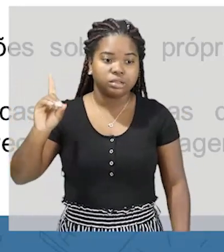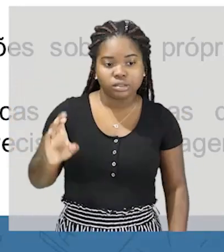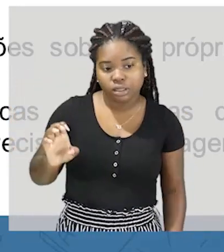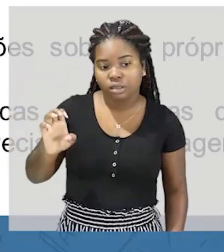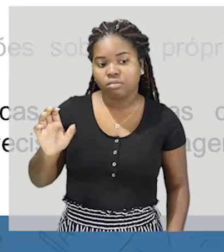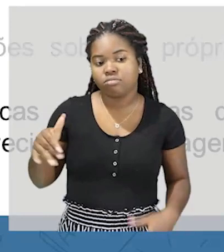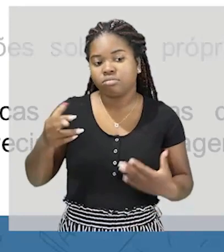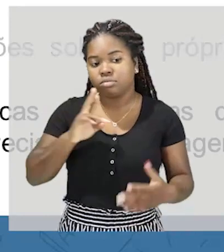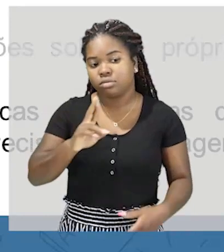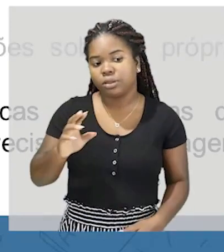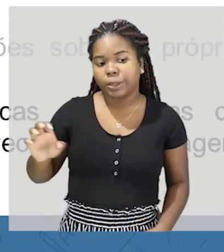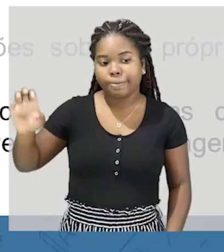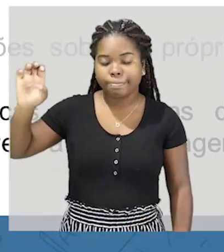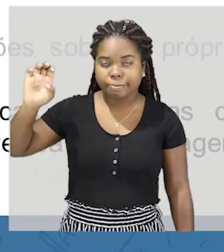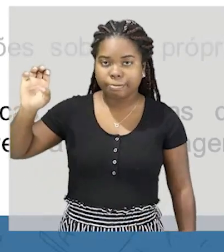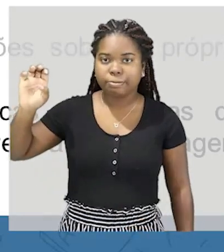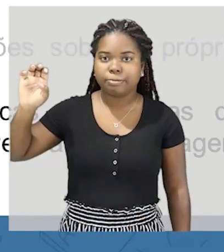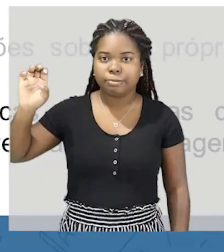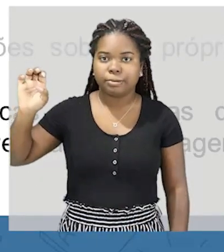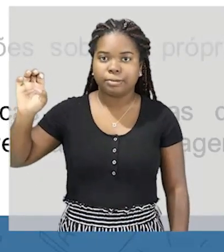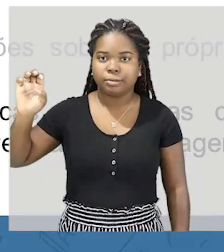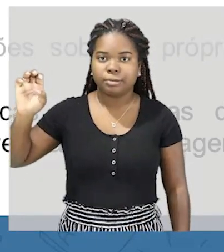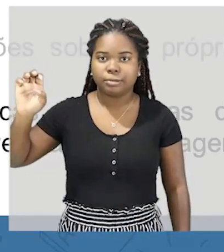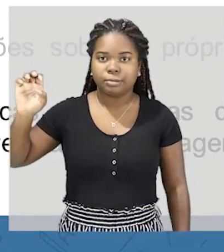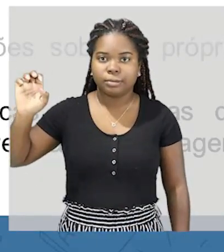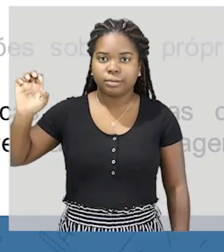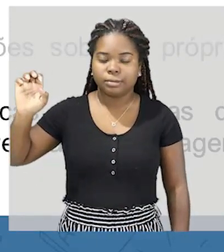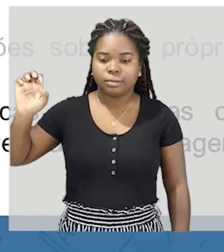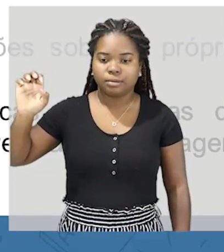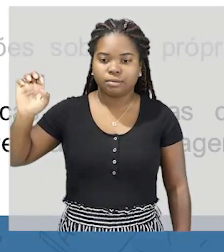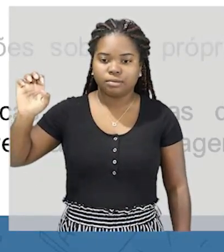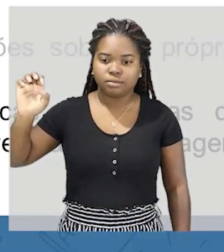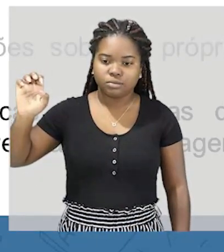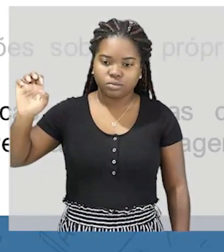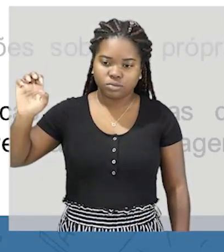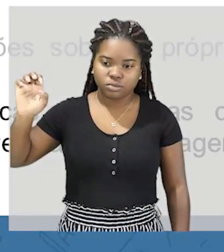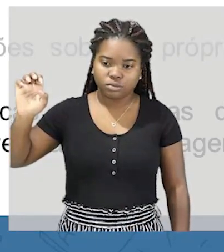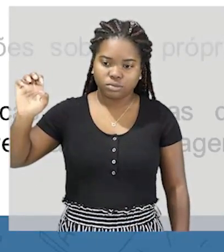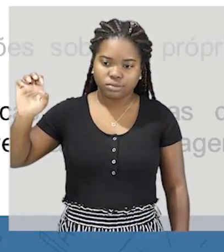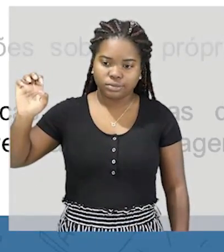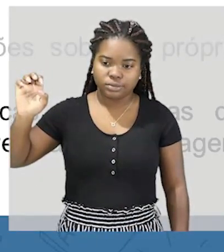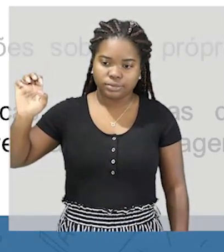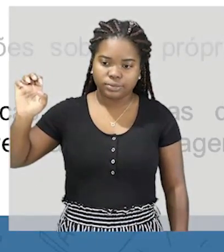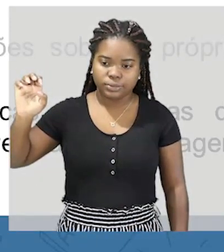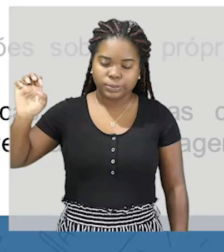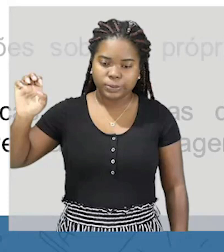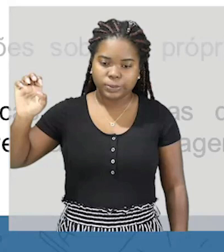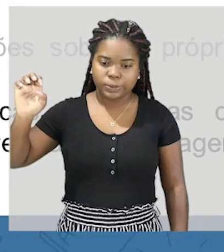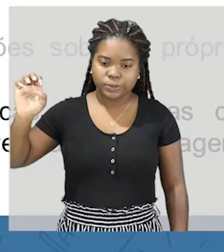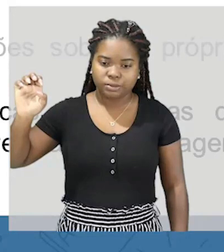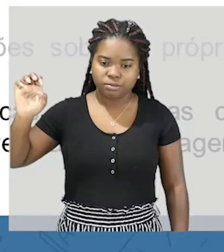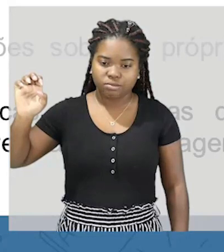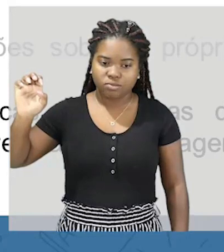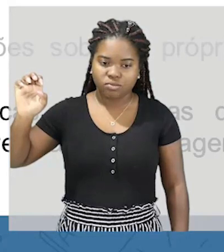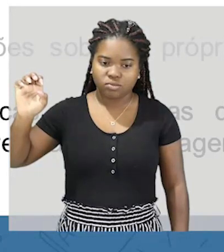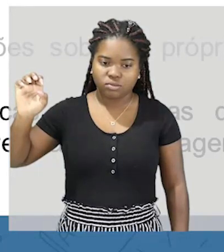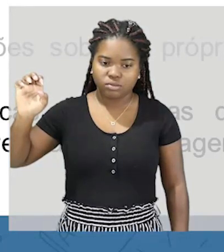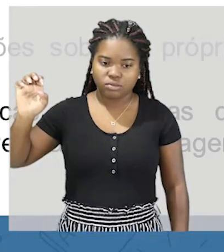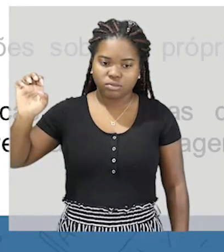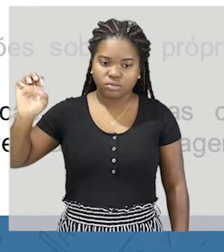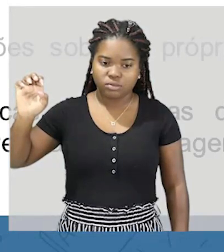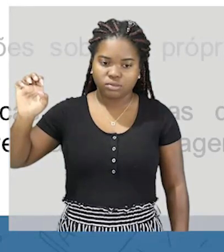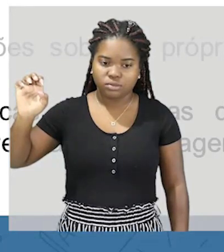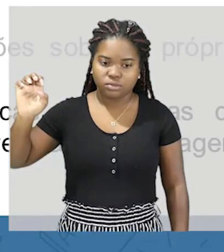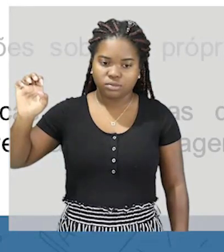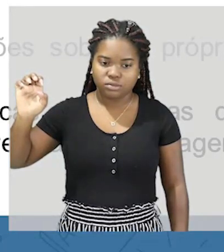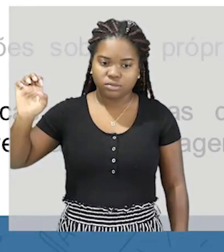uma imagem, é preciso fazer o uso de técnicas específicas e interpretação para que se possa decifrar